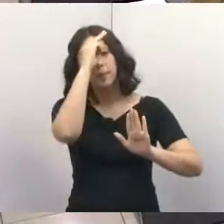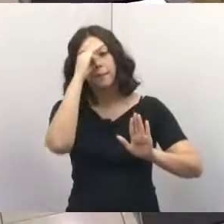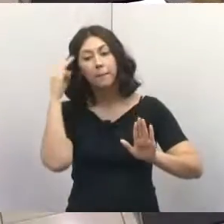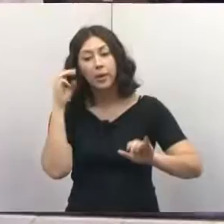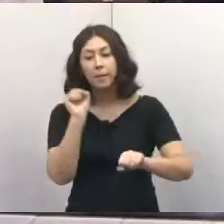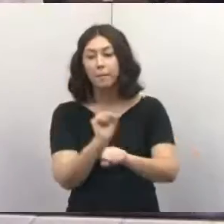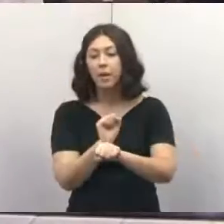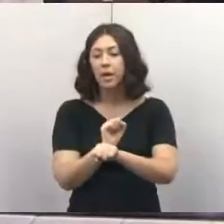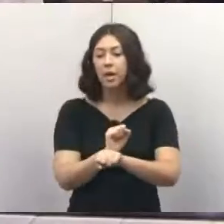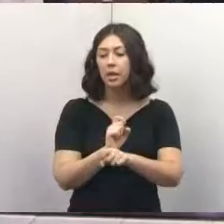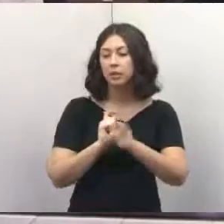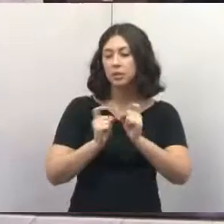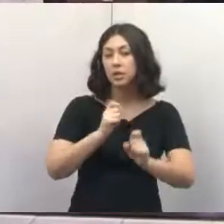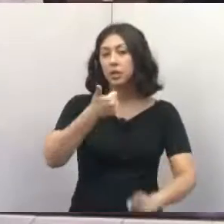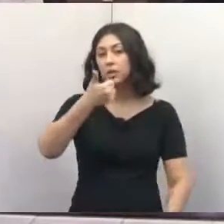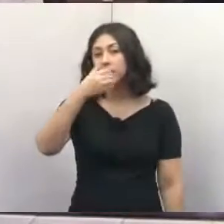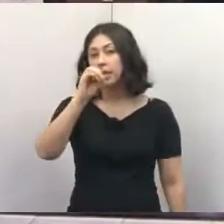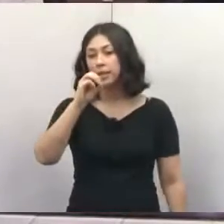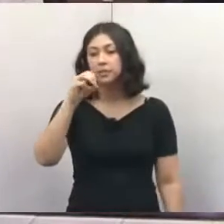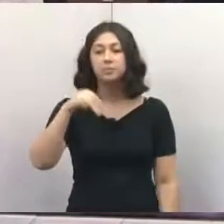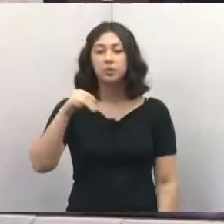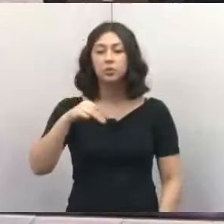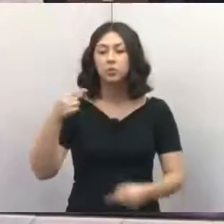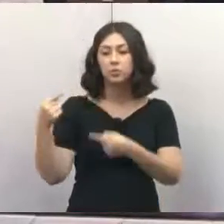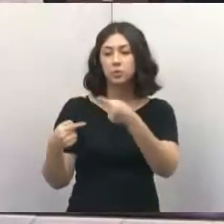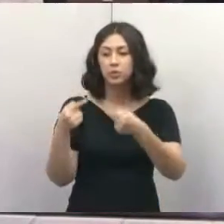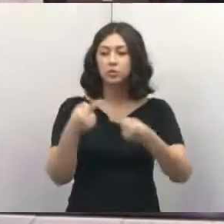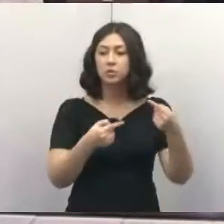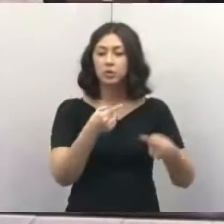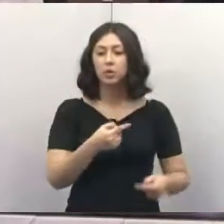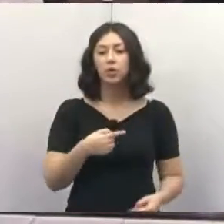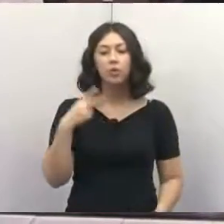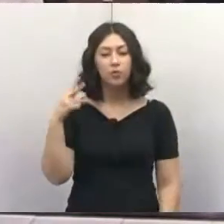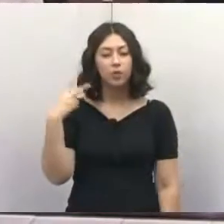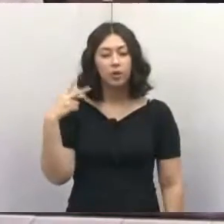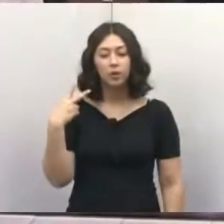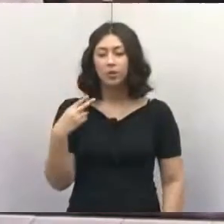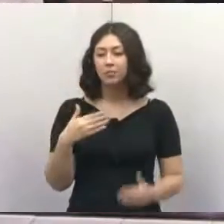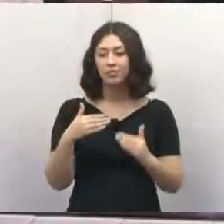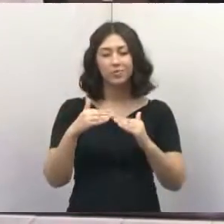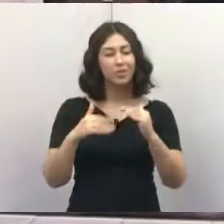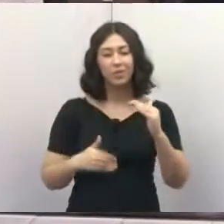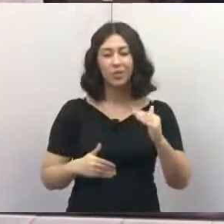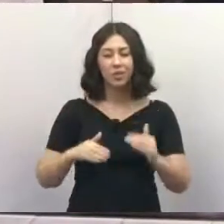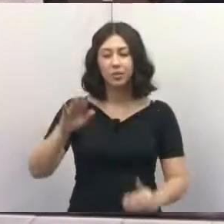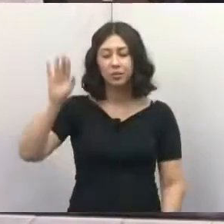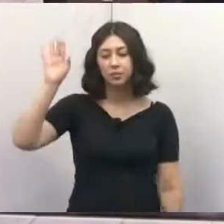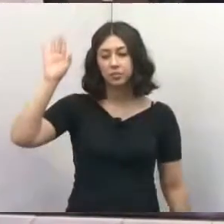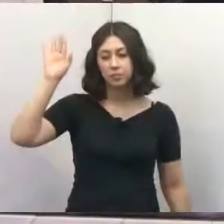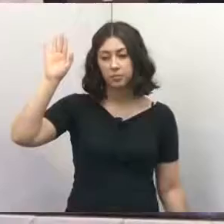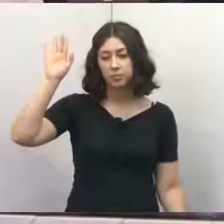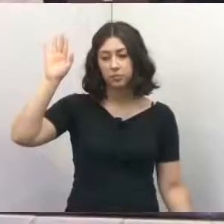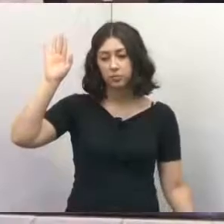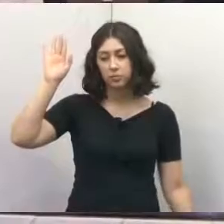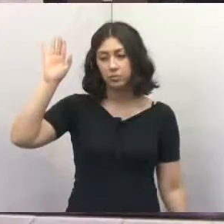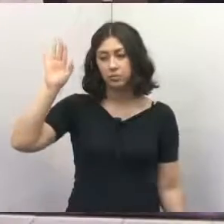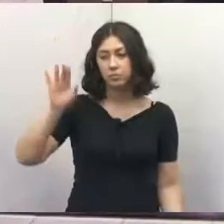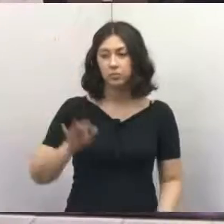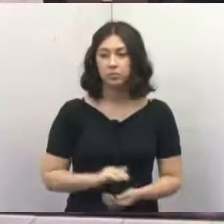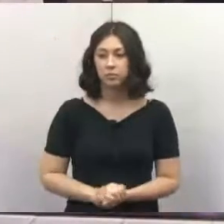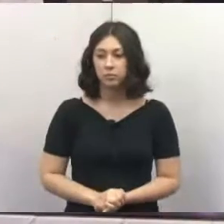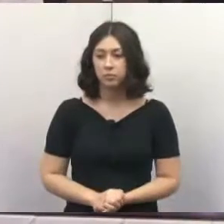Amélia que suspenda a sessão por 10 minutos para que possa discutir a emenda. Os vereadores que forem contrários a essa proposta, por favor, se manifestem levantando os